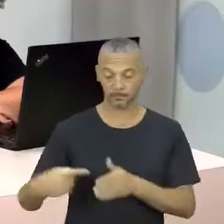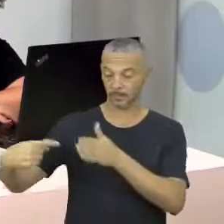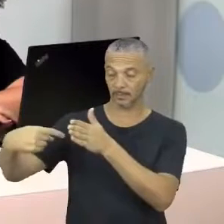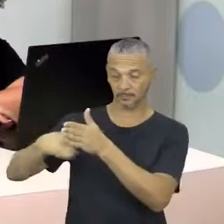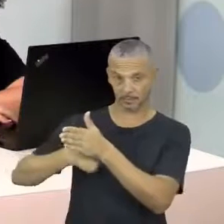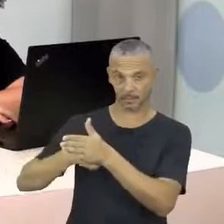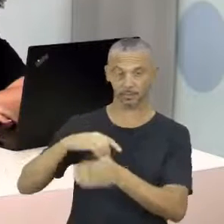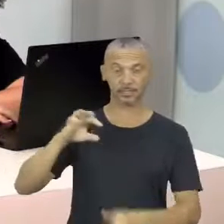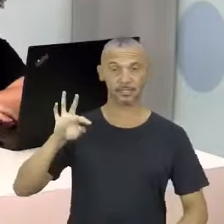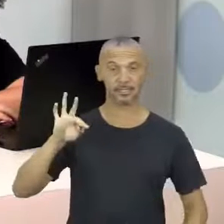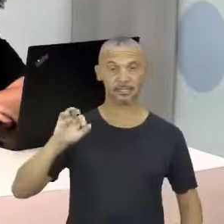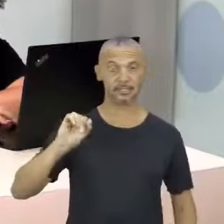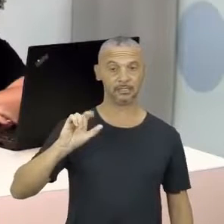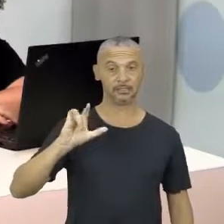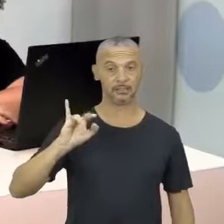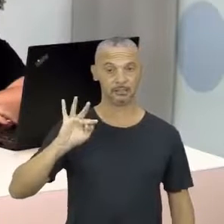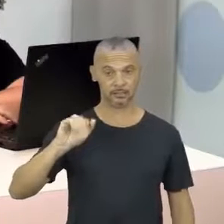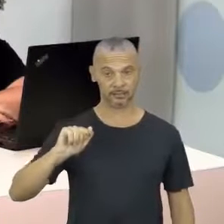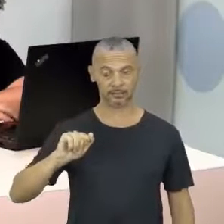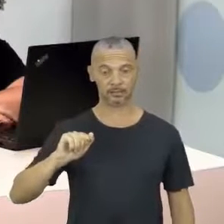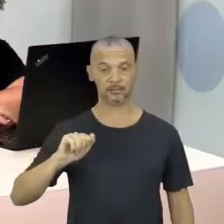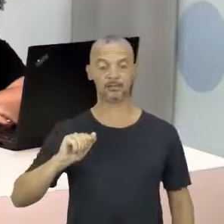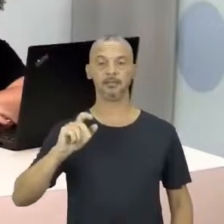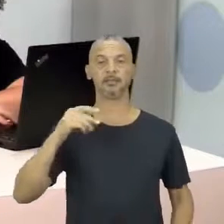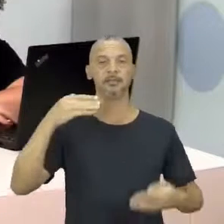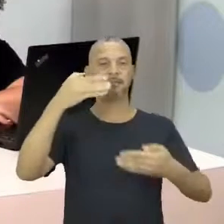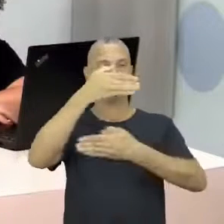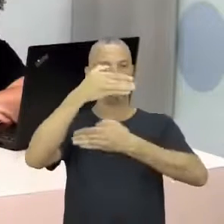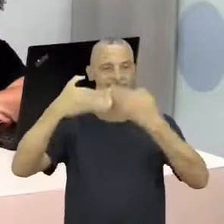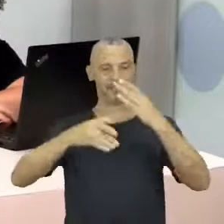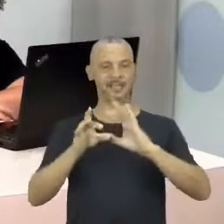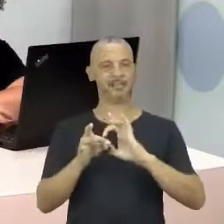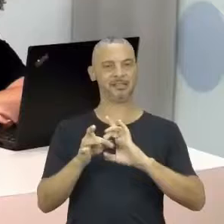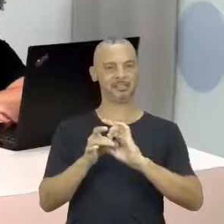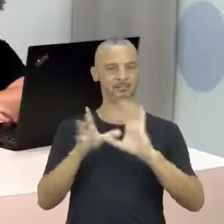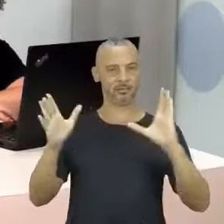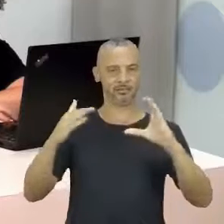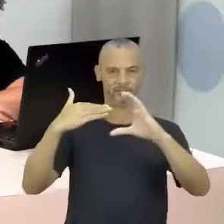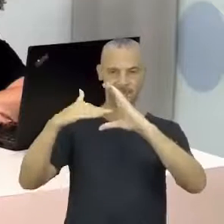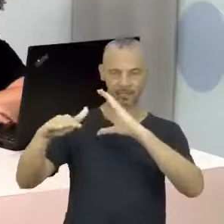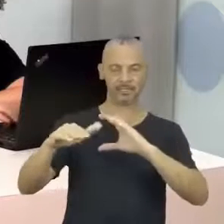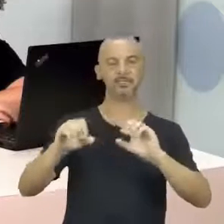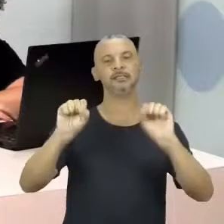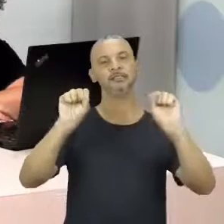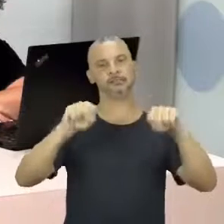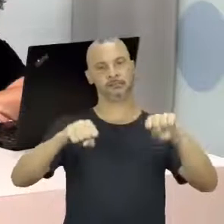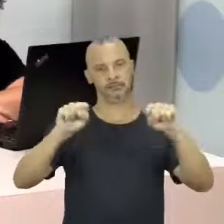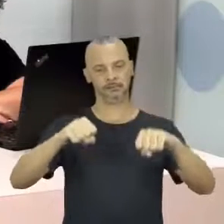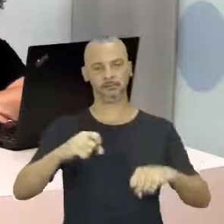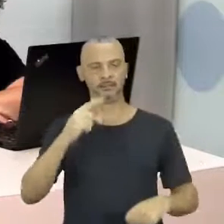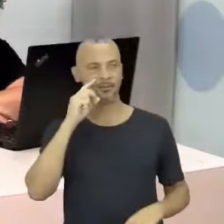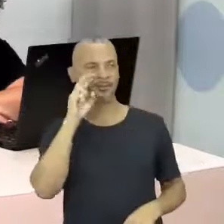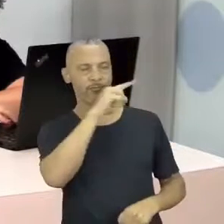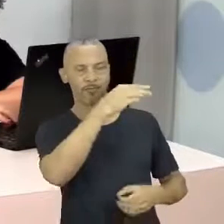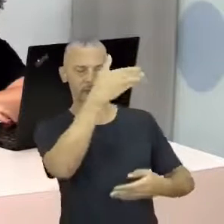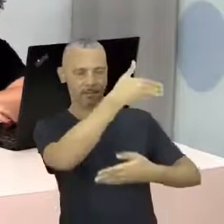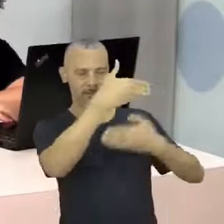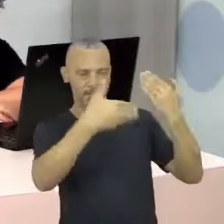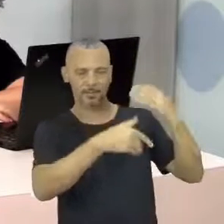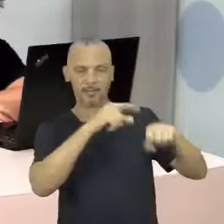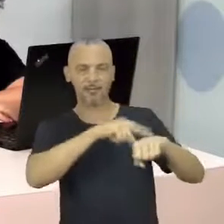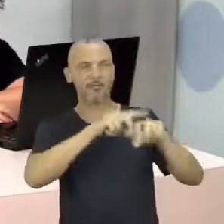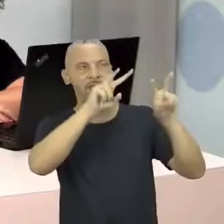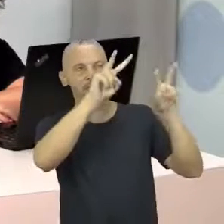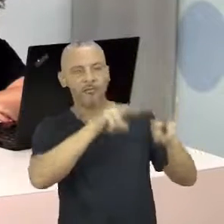da Thalita, ela pergunta se a gente vai disponibilizar esse PPT. Sim, eu só vou corrigir o PPT, que a gente observou aqui no momento da live,